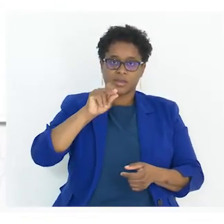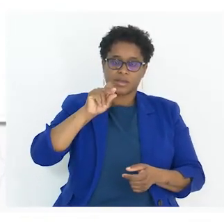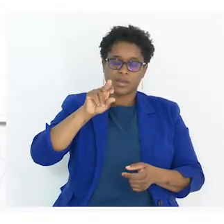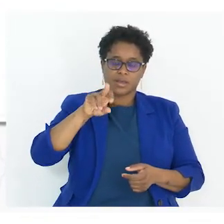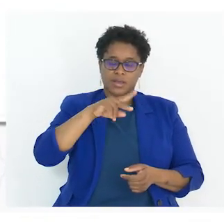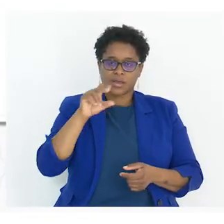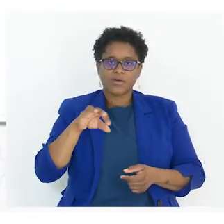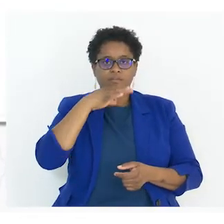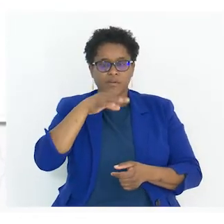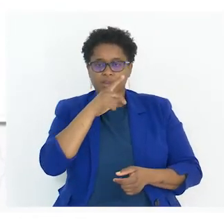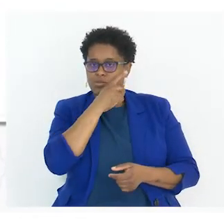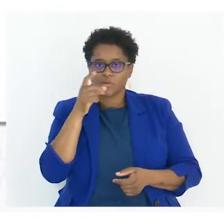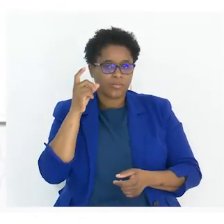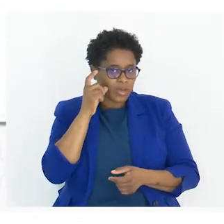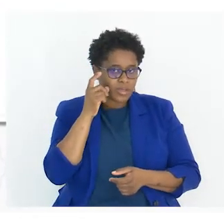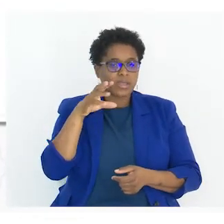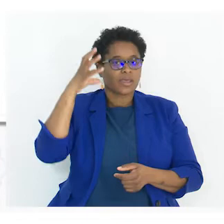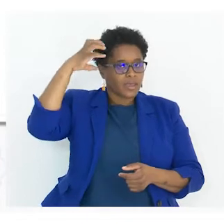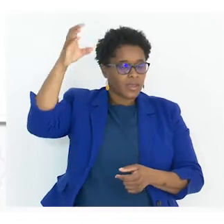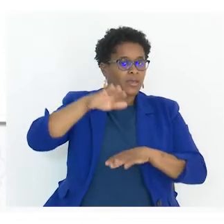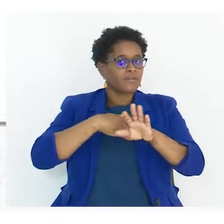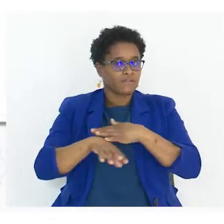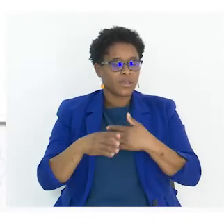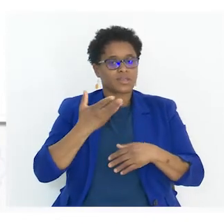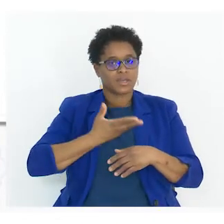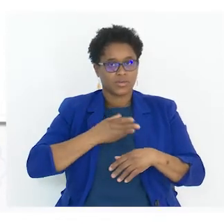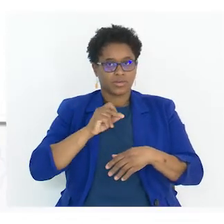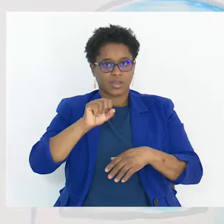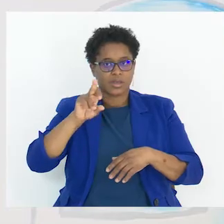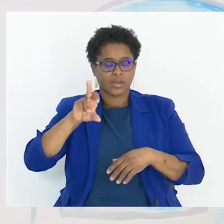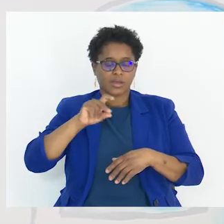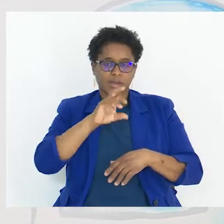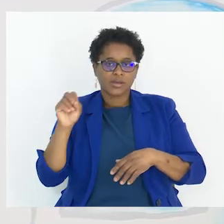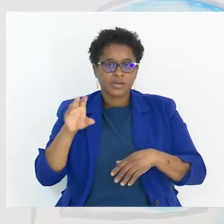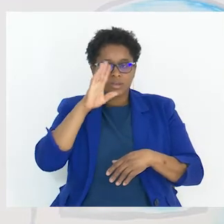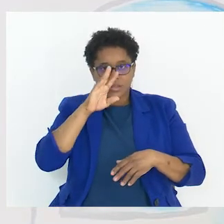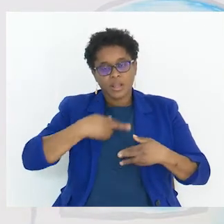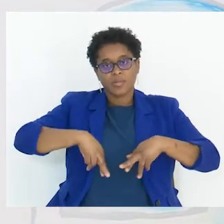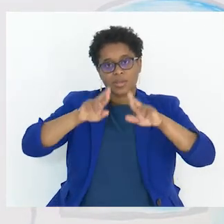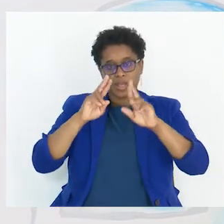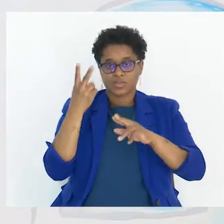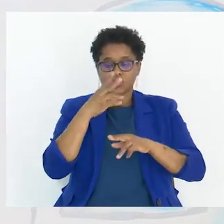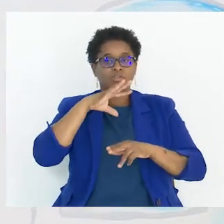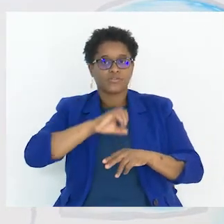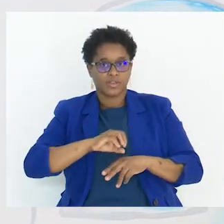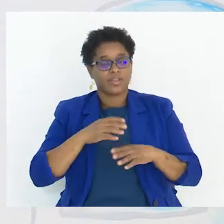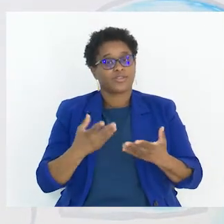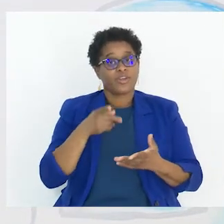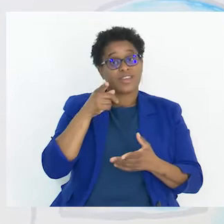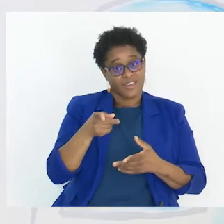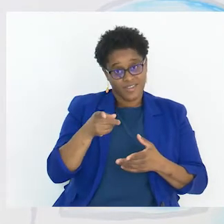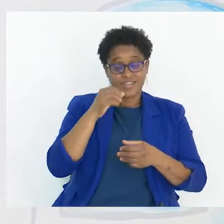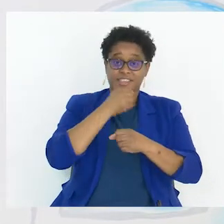ao dragão se caso libertasse as 2 filhas. Então, é este o trabalho que vocês